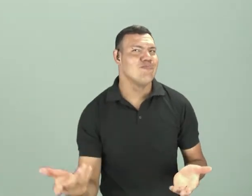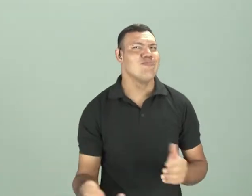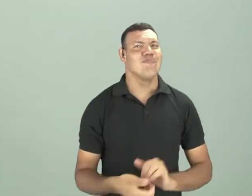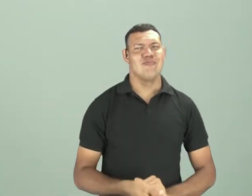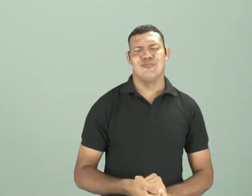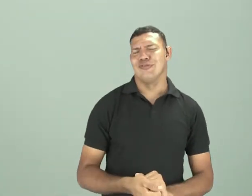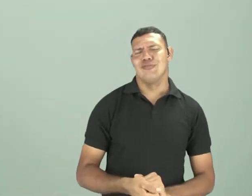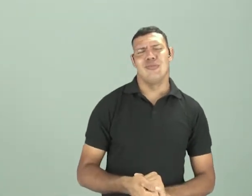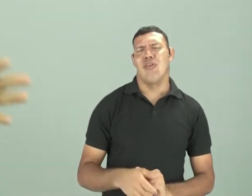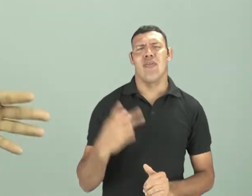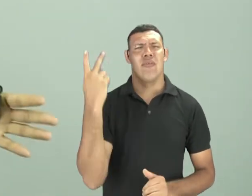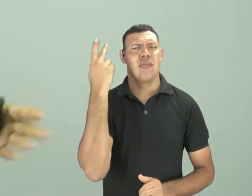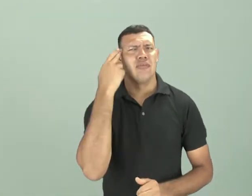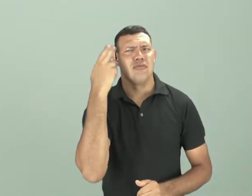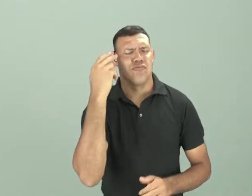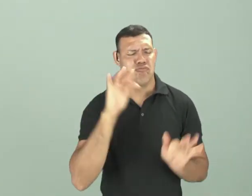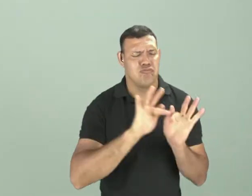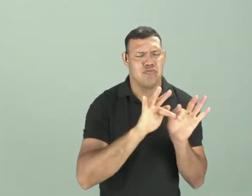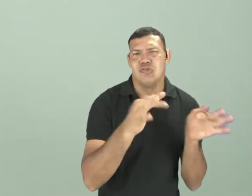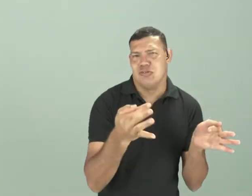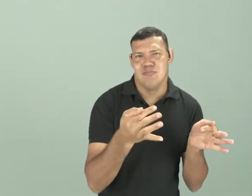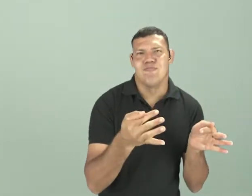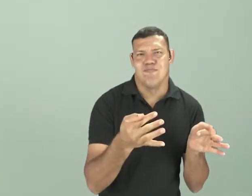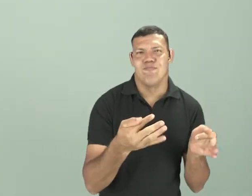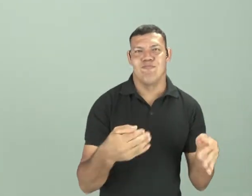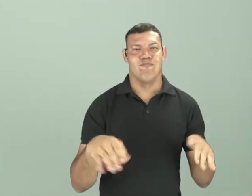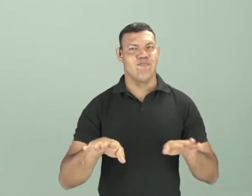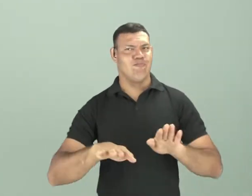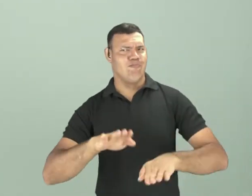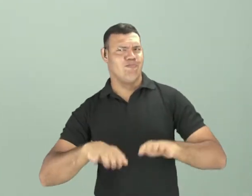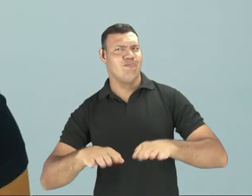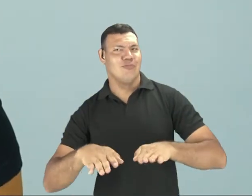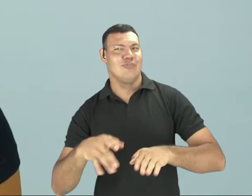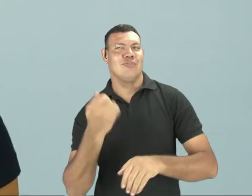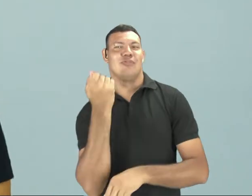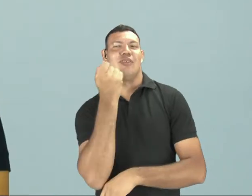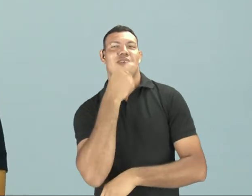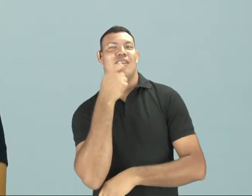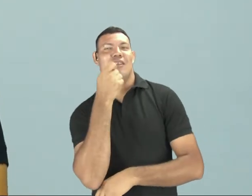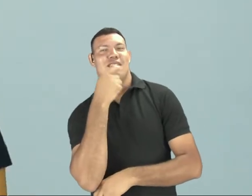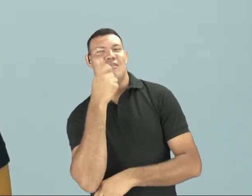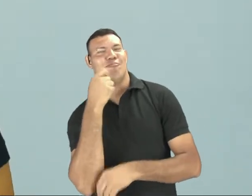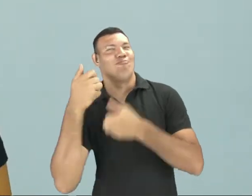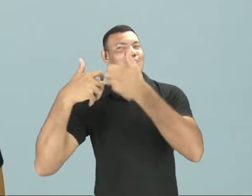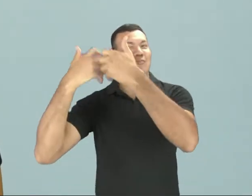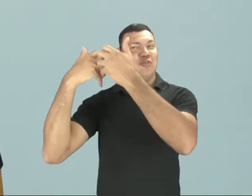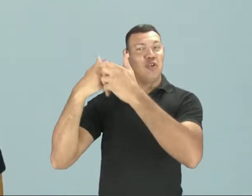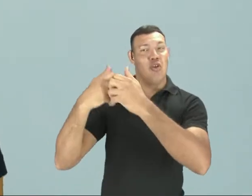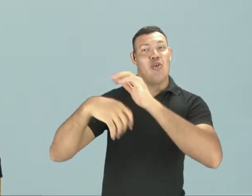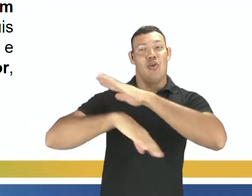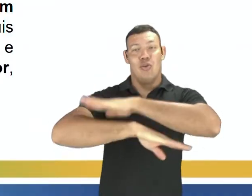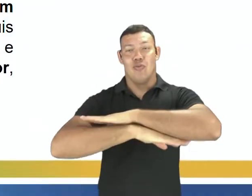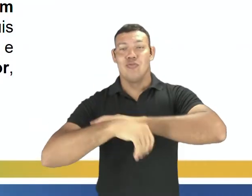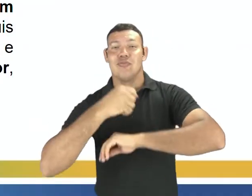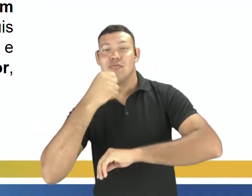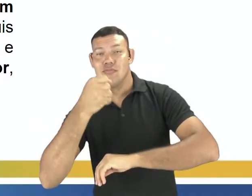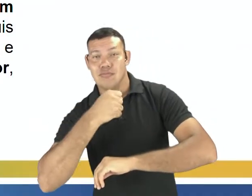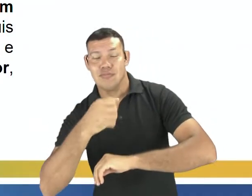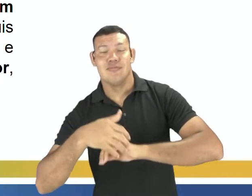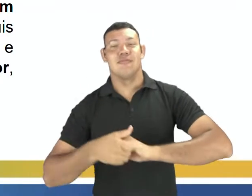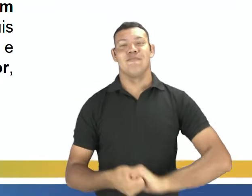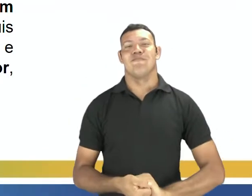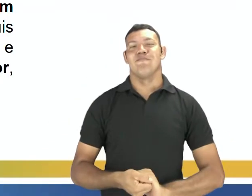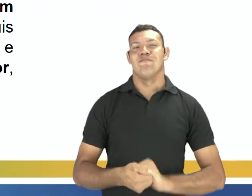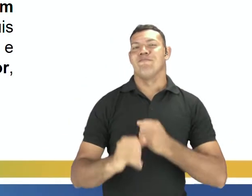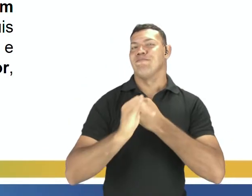Coisas do cotidiano, coisas simples. E muitas vezes fazer rir e refletir o leitor do jornal. A crônica, portanto,